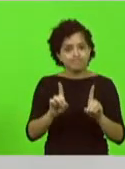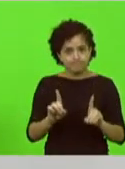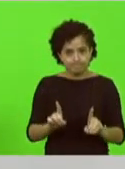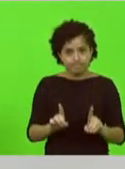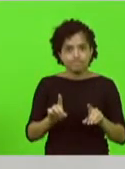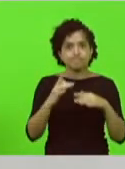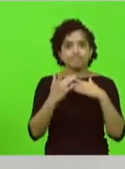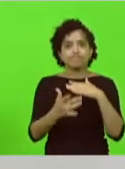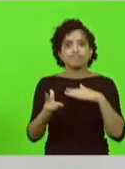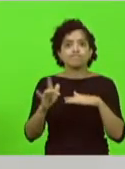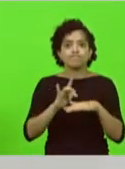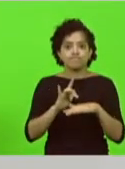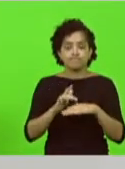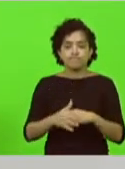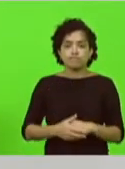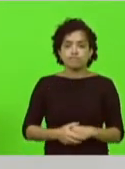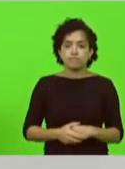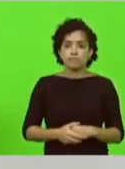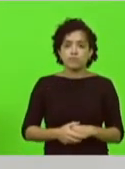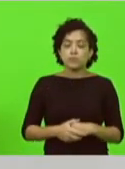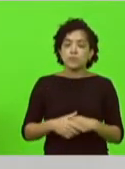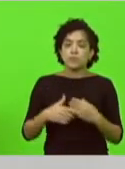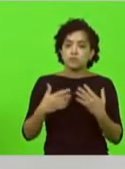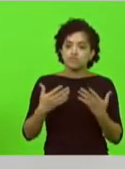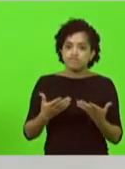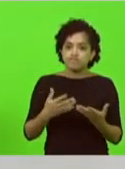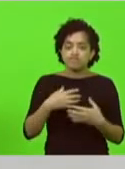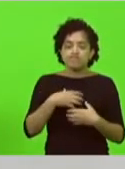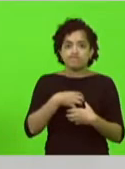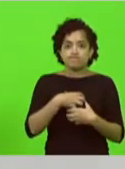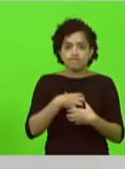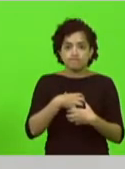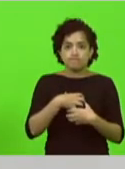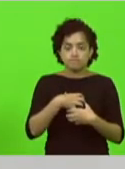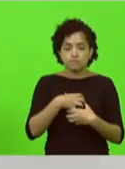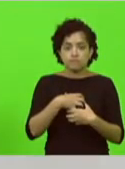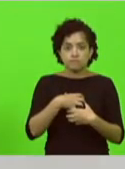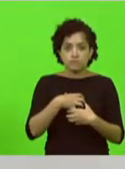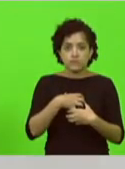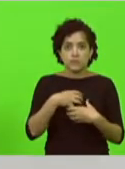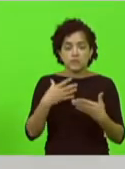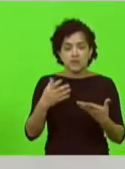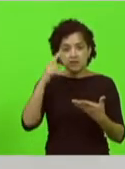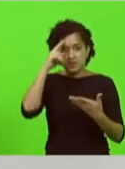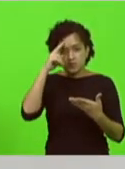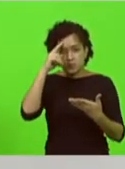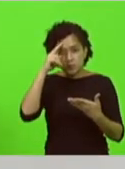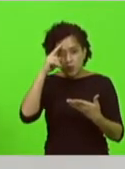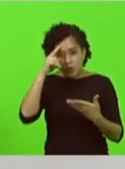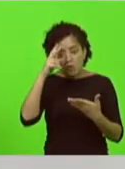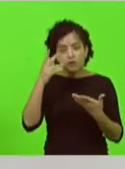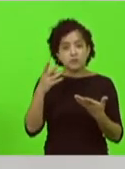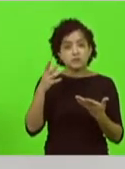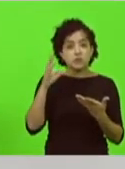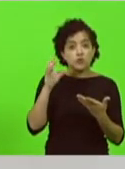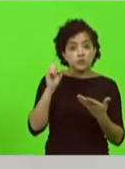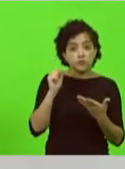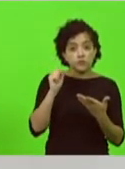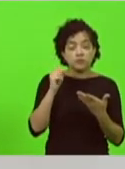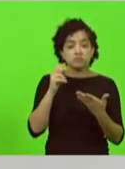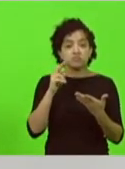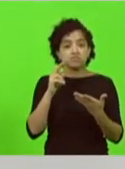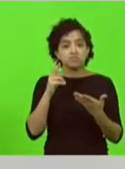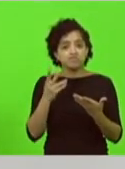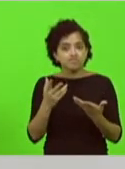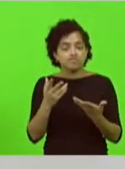sociais. Fiquei realmente com o coração apertado com histórias narradas que mostram o drama vivido